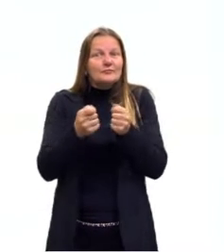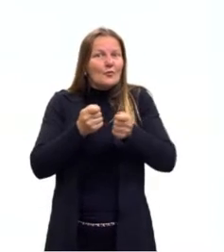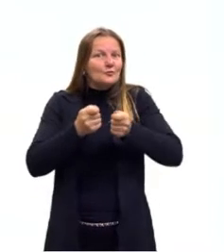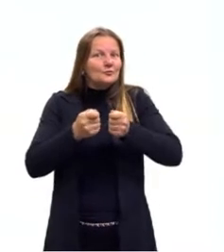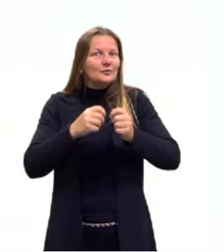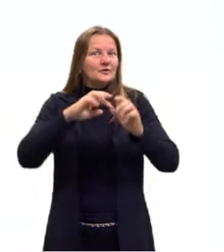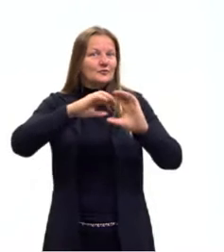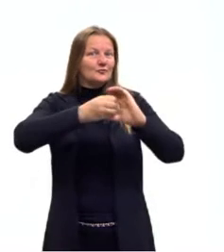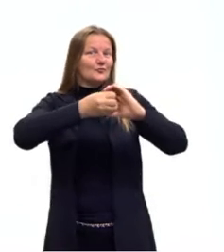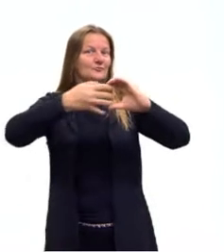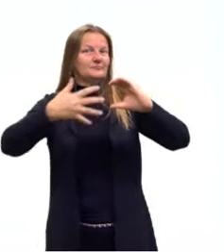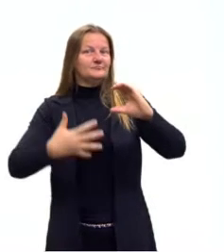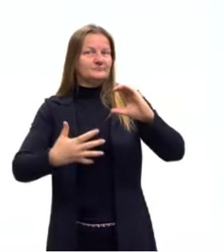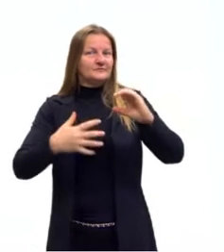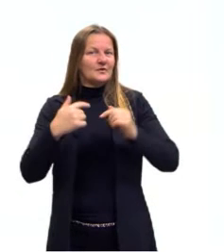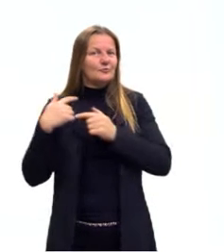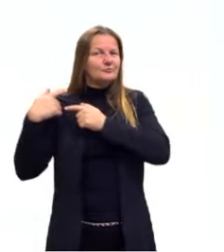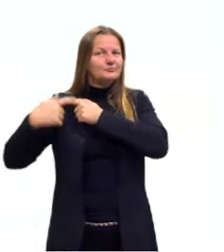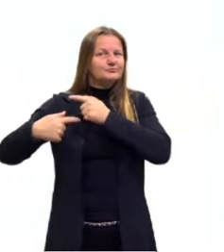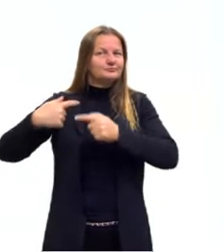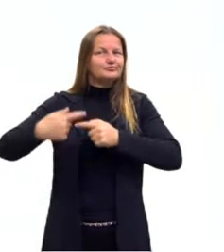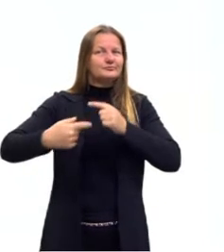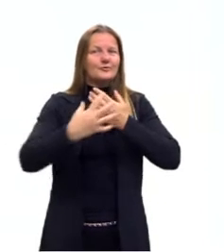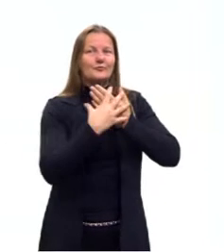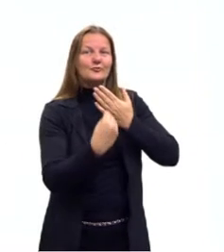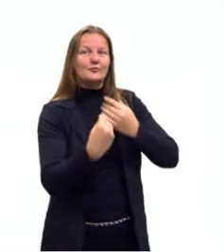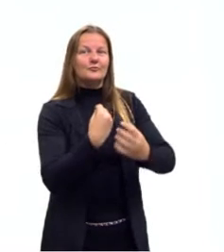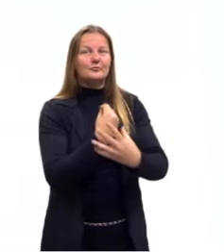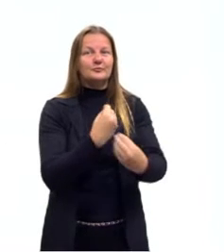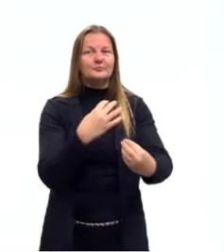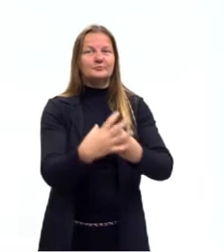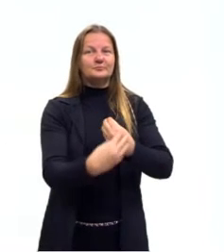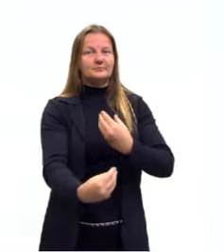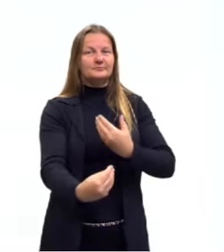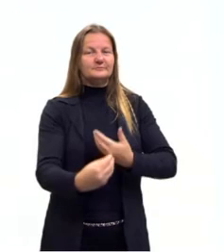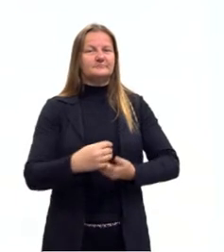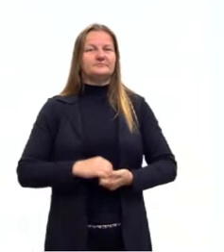característica né que vai fomentar também essa característica